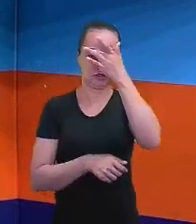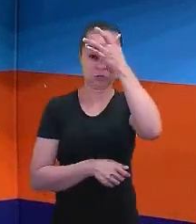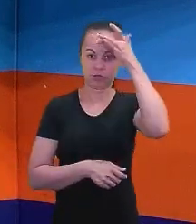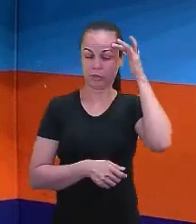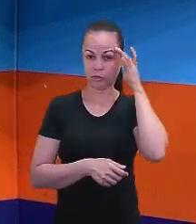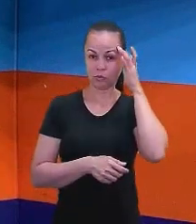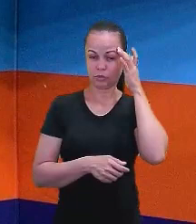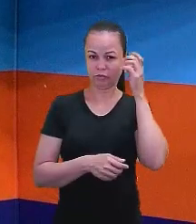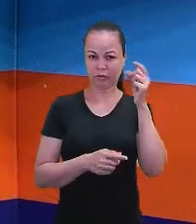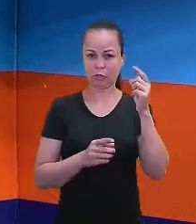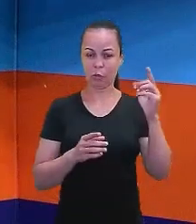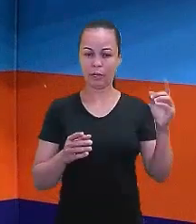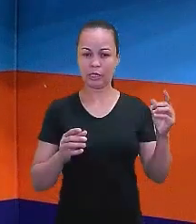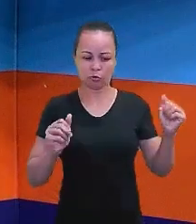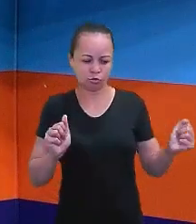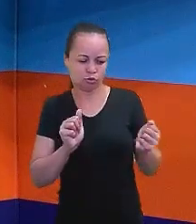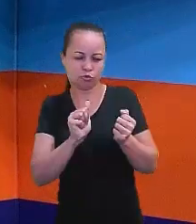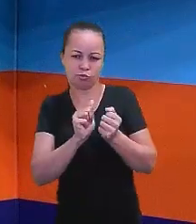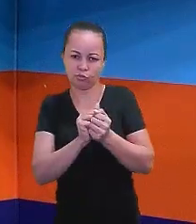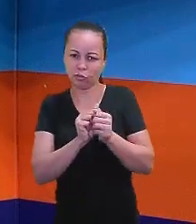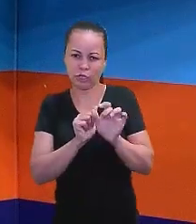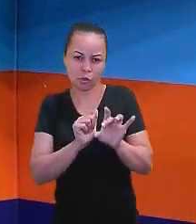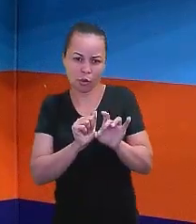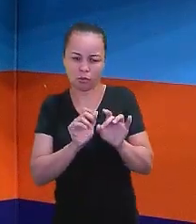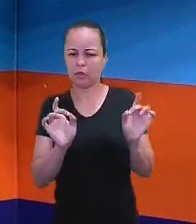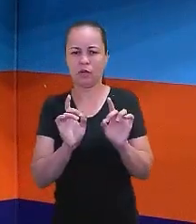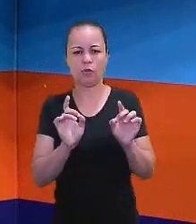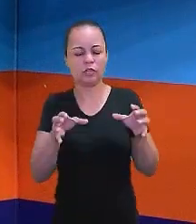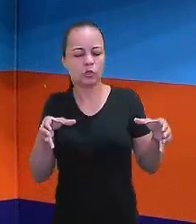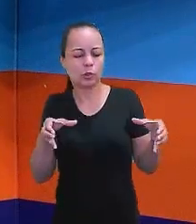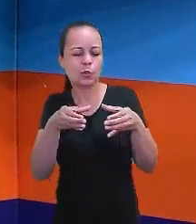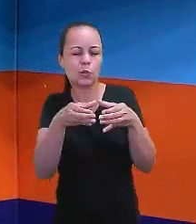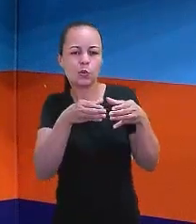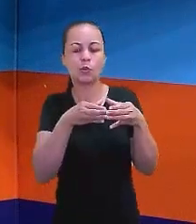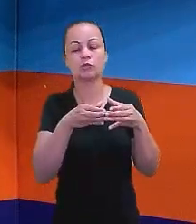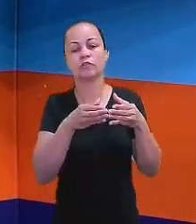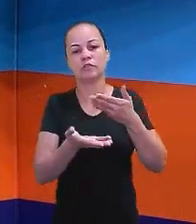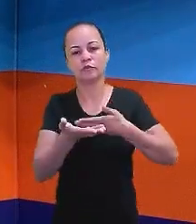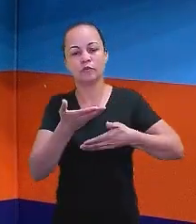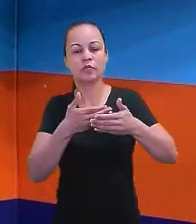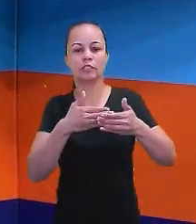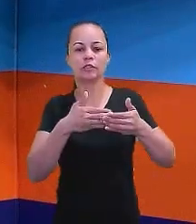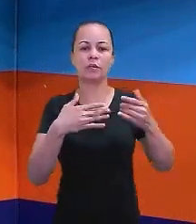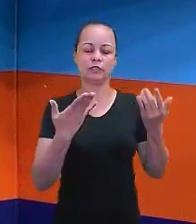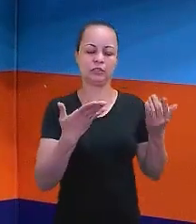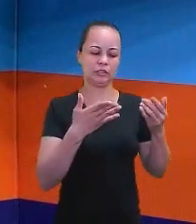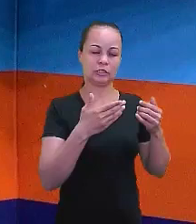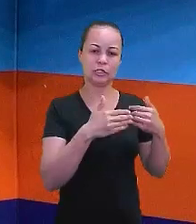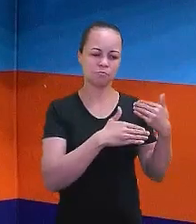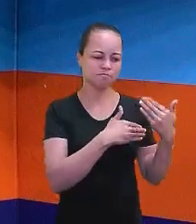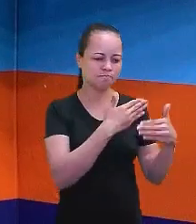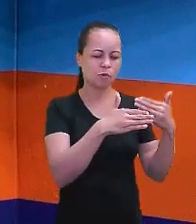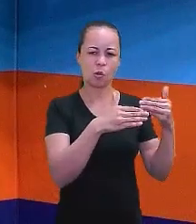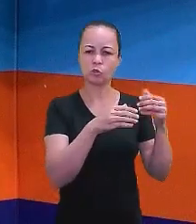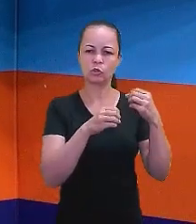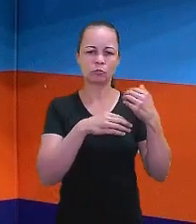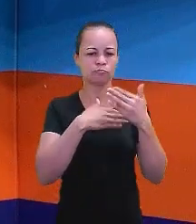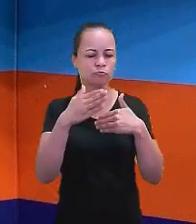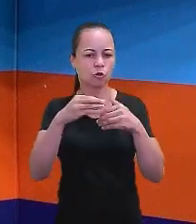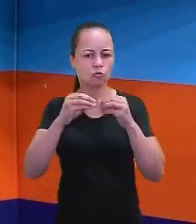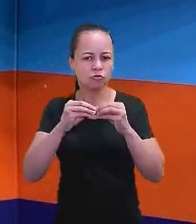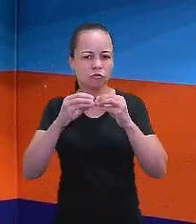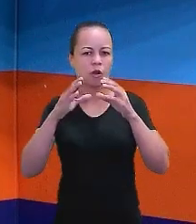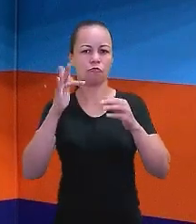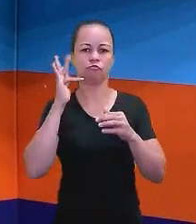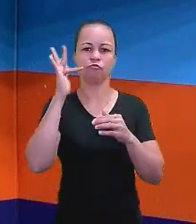estejam apenas juntas, mas façam partes, como diria Cervantes, nós não viemos aqui para construir muros, mas sim para construir pontes. É graças,